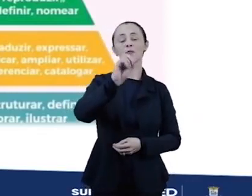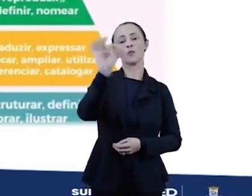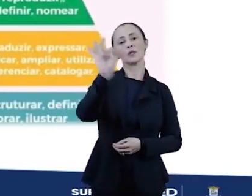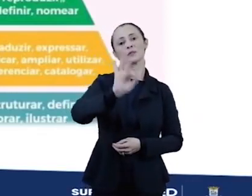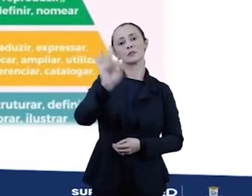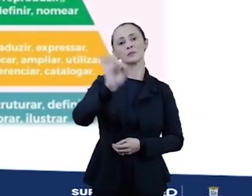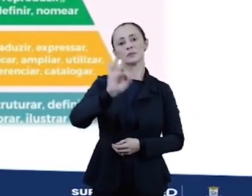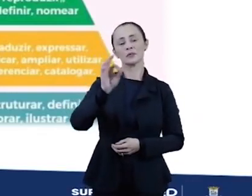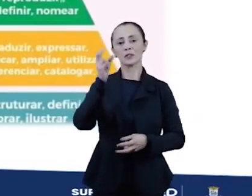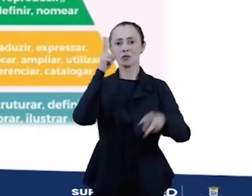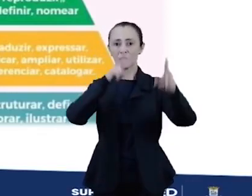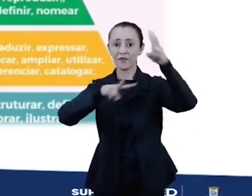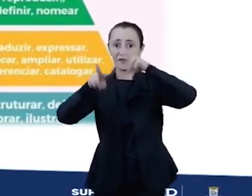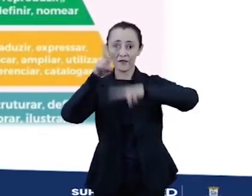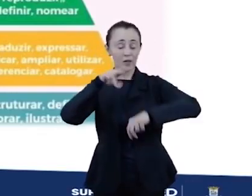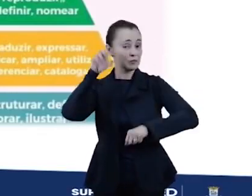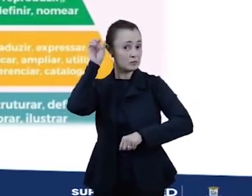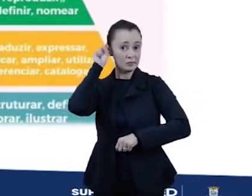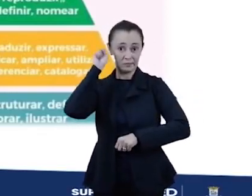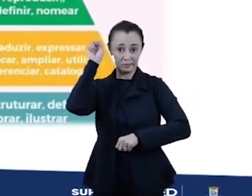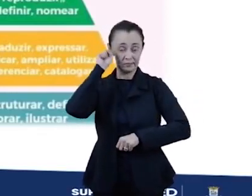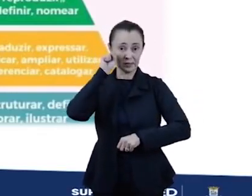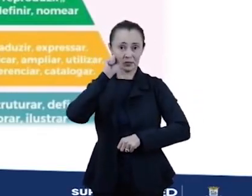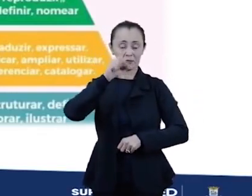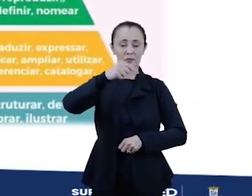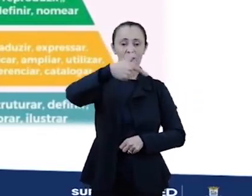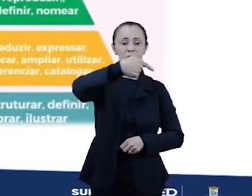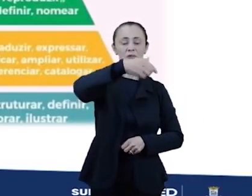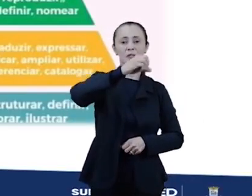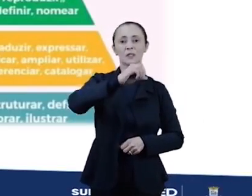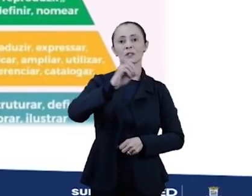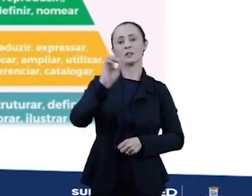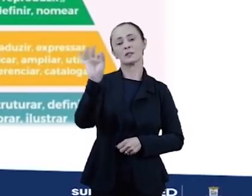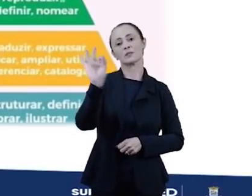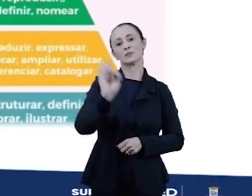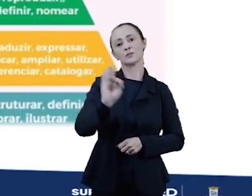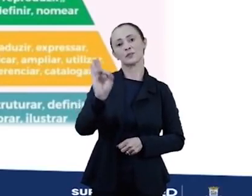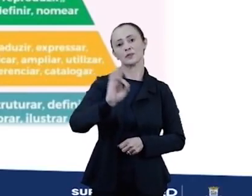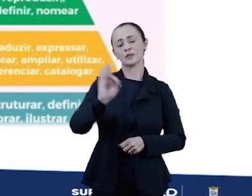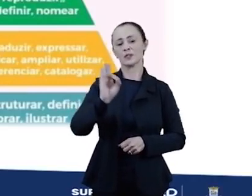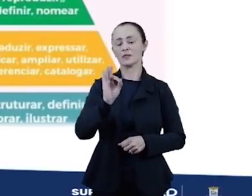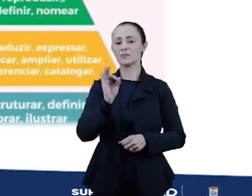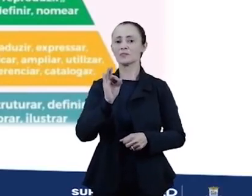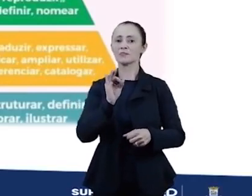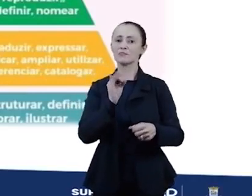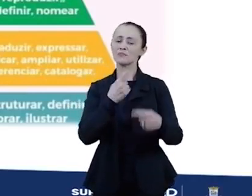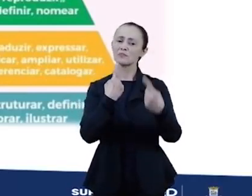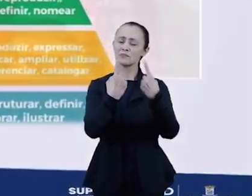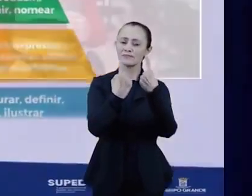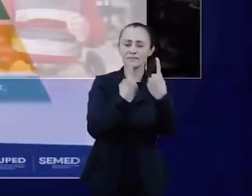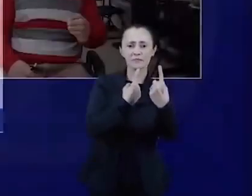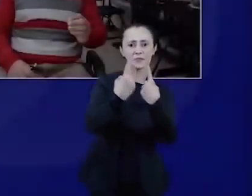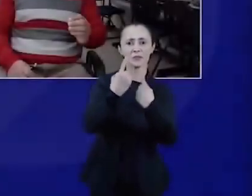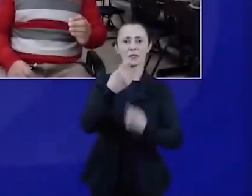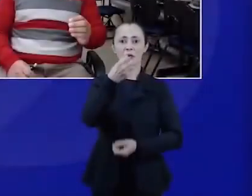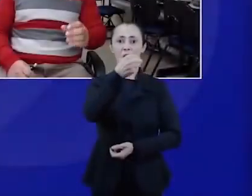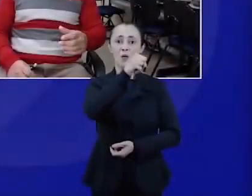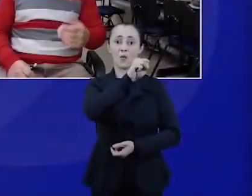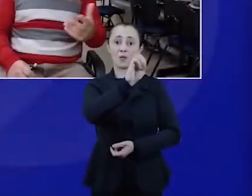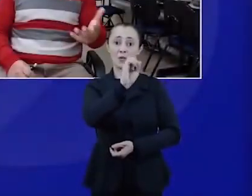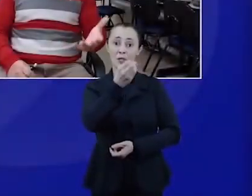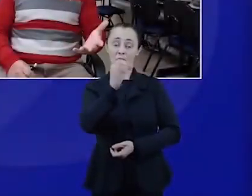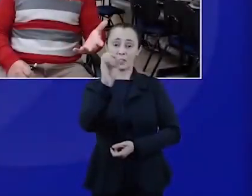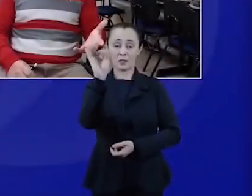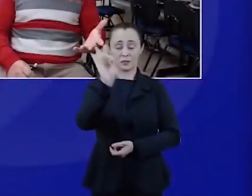50% quando vemos e ouvimos, e 70% quando discutimos com os outros, 80%